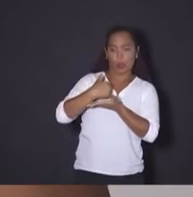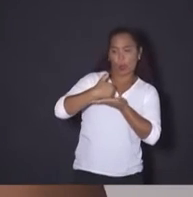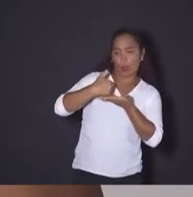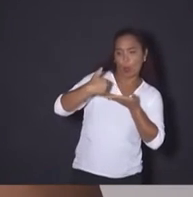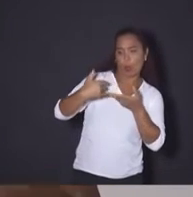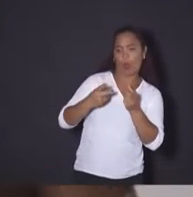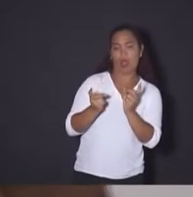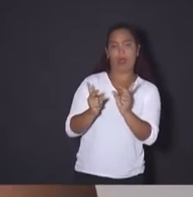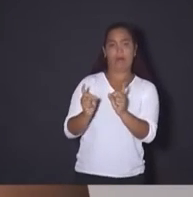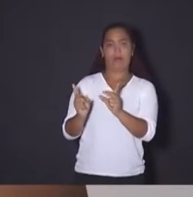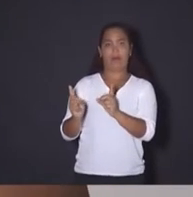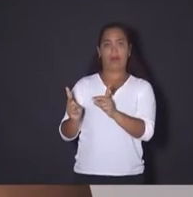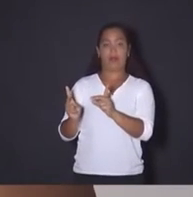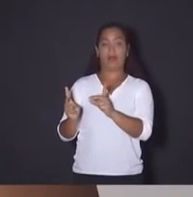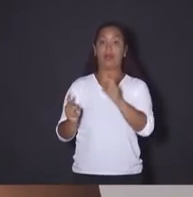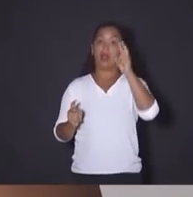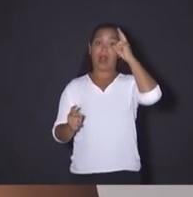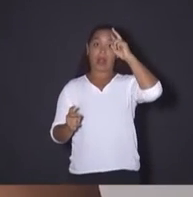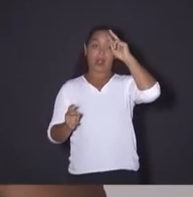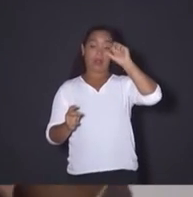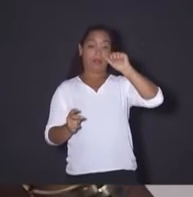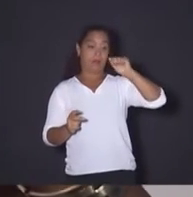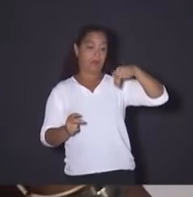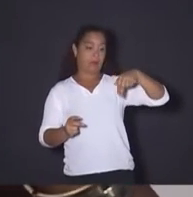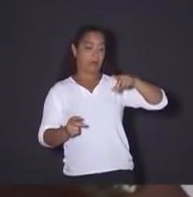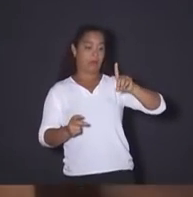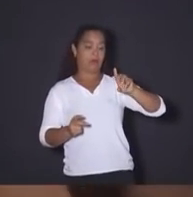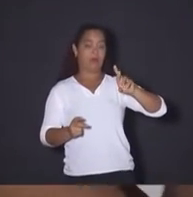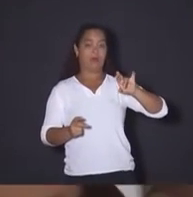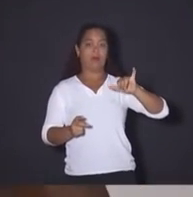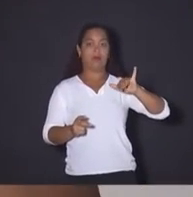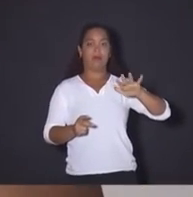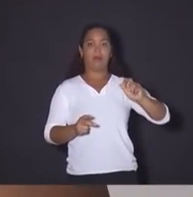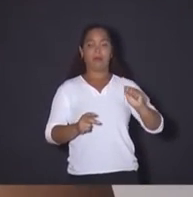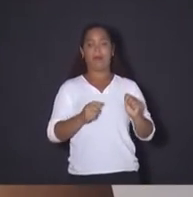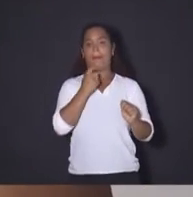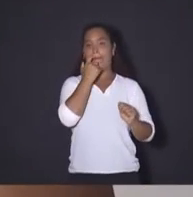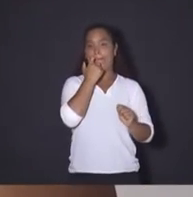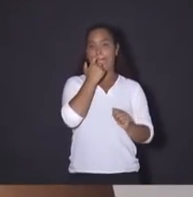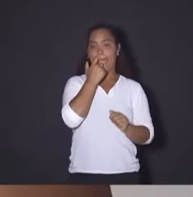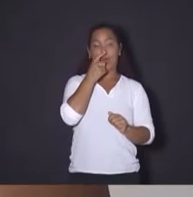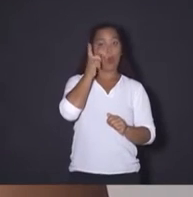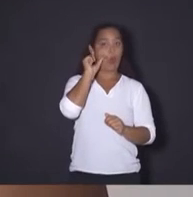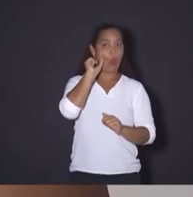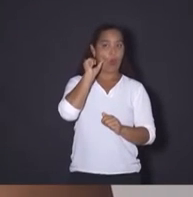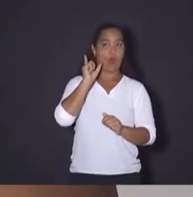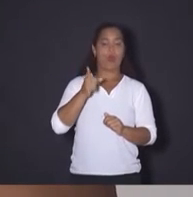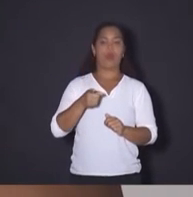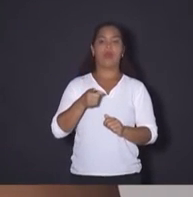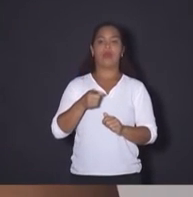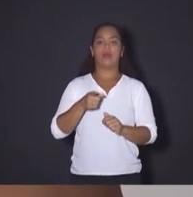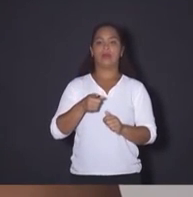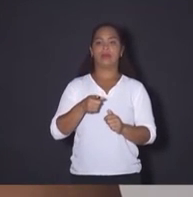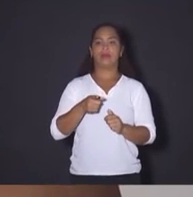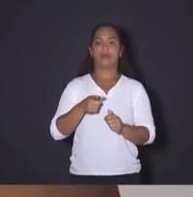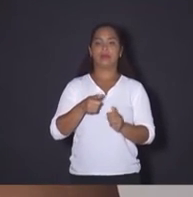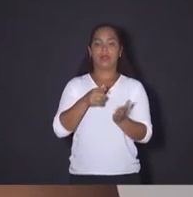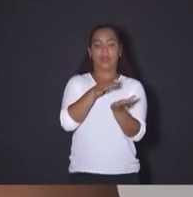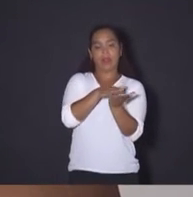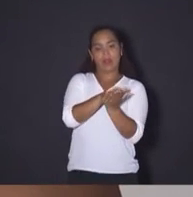lembrando a companheira andréia mércia que ontem publicado na carta capital através do